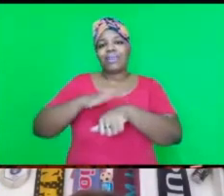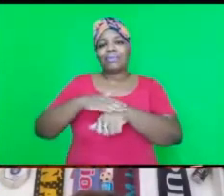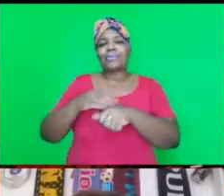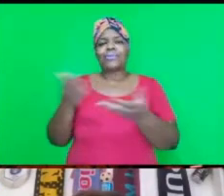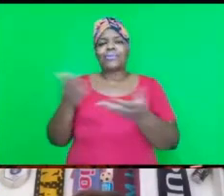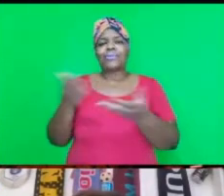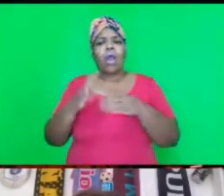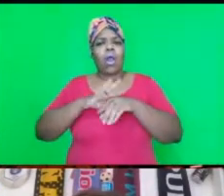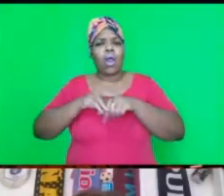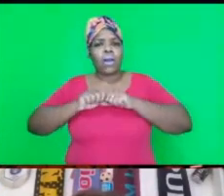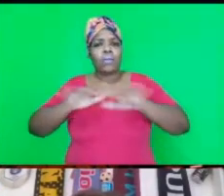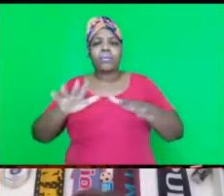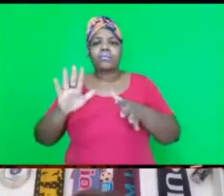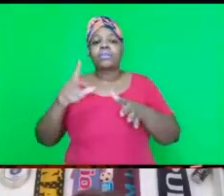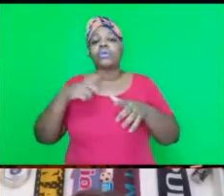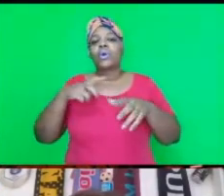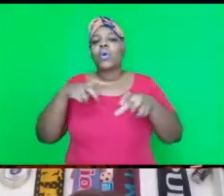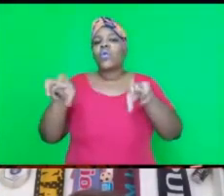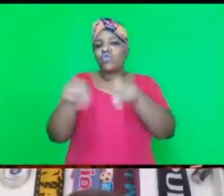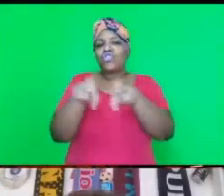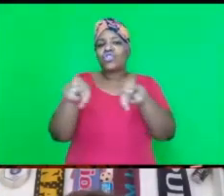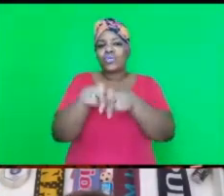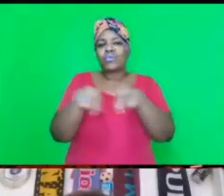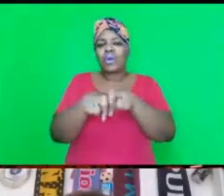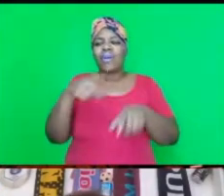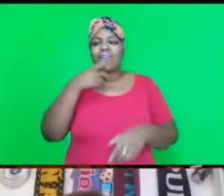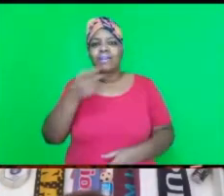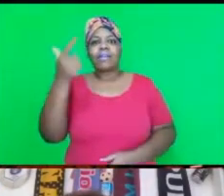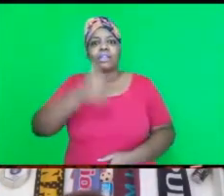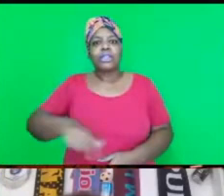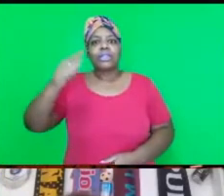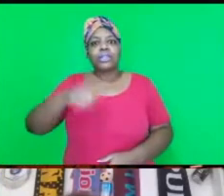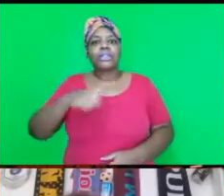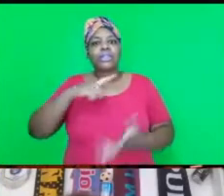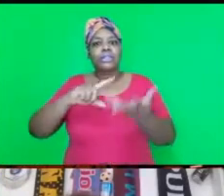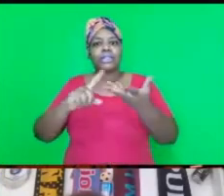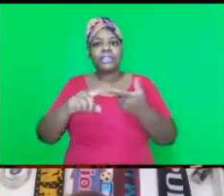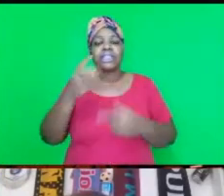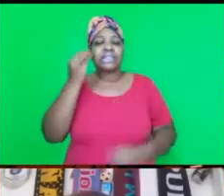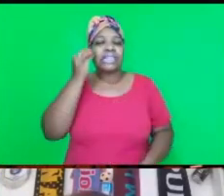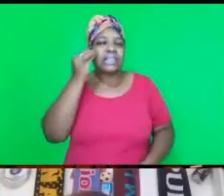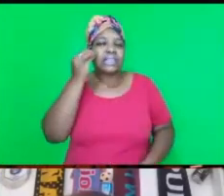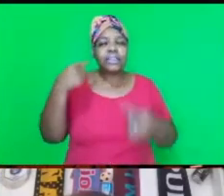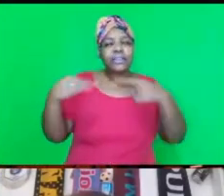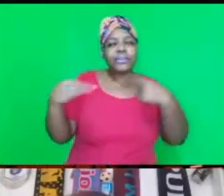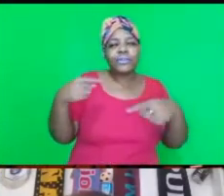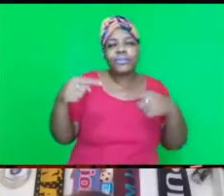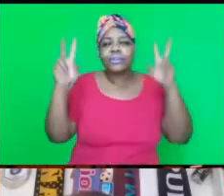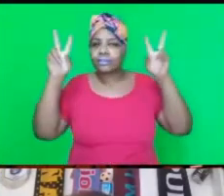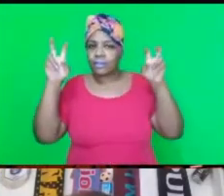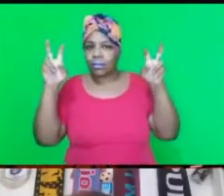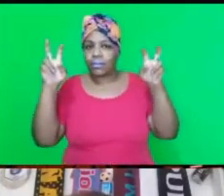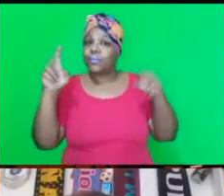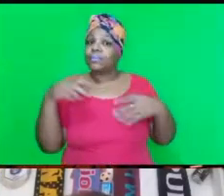Talvez o futebol seja a modalidade mais citada hoje em dia quando tentamos discutir essa questão, justamente